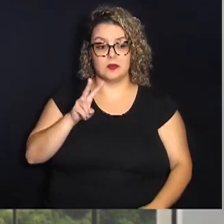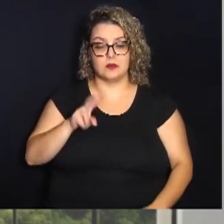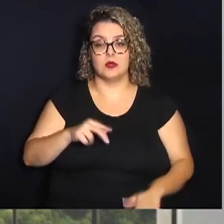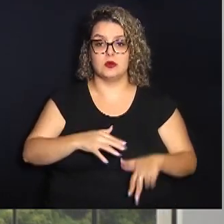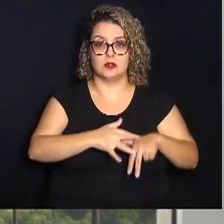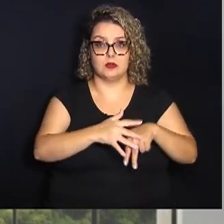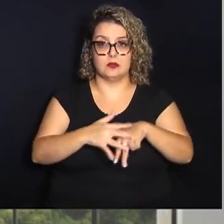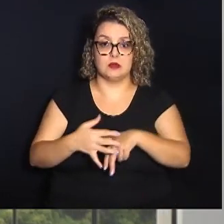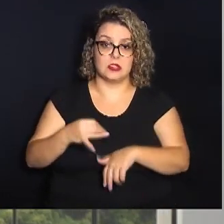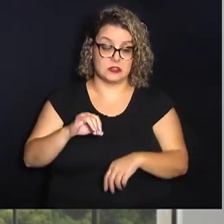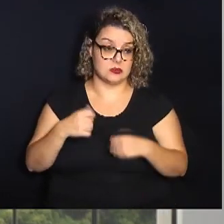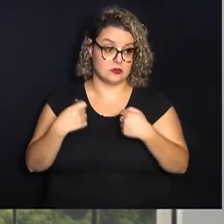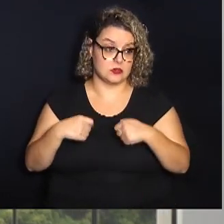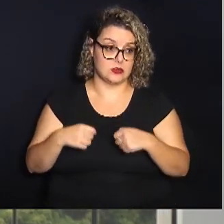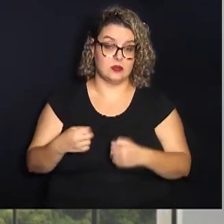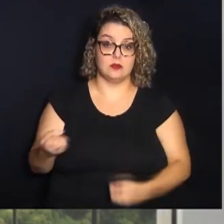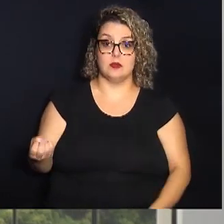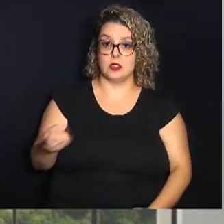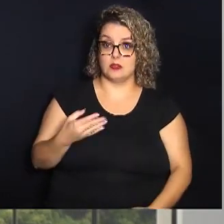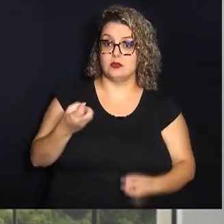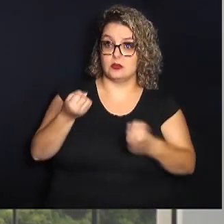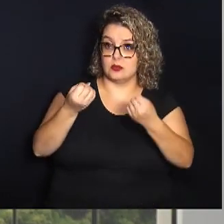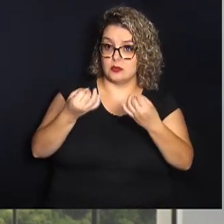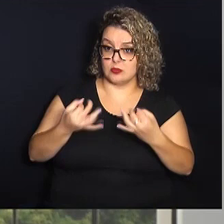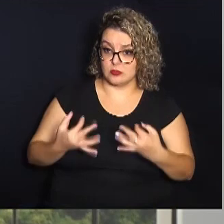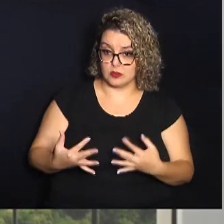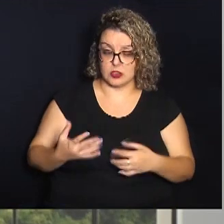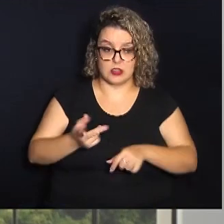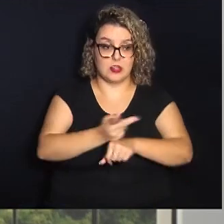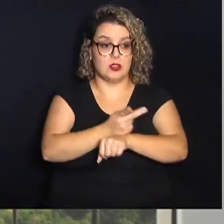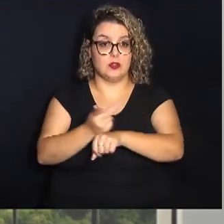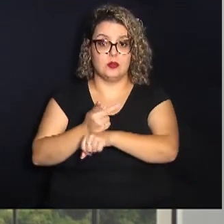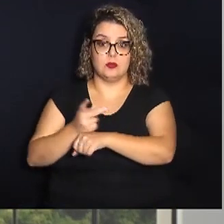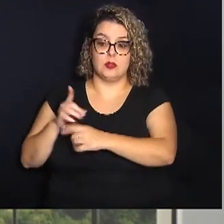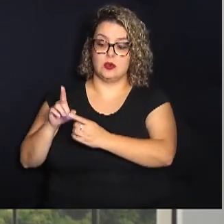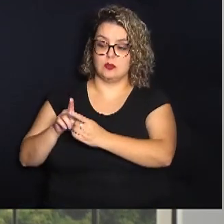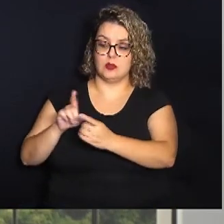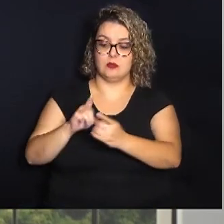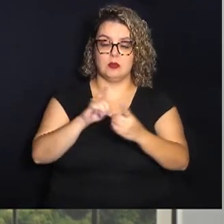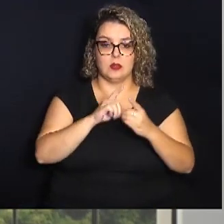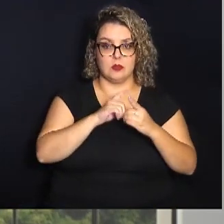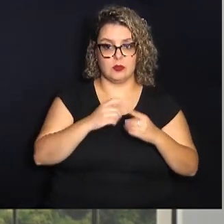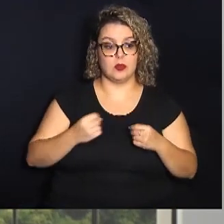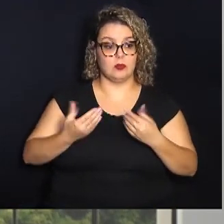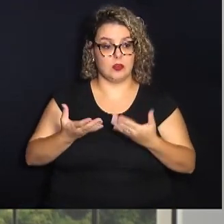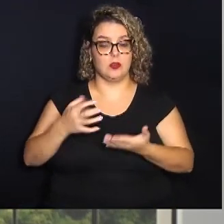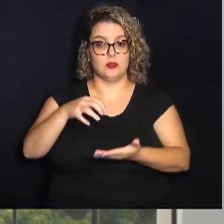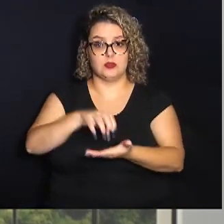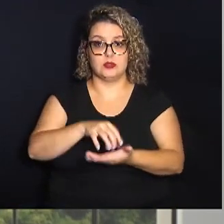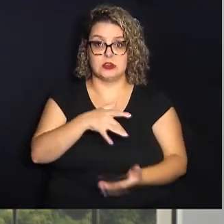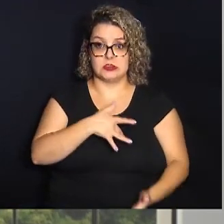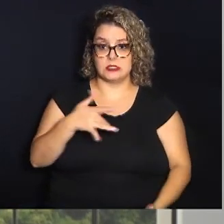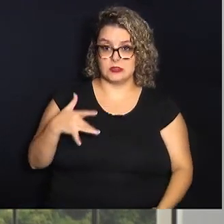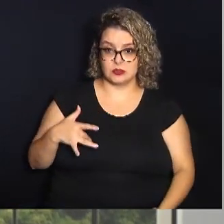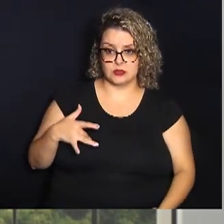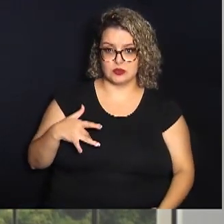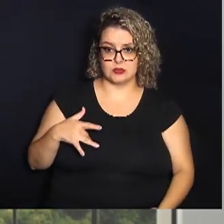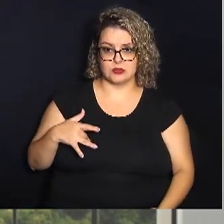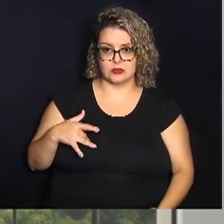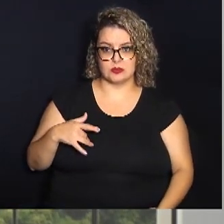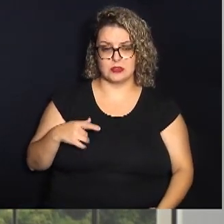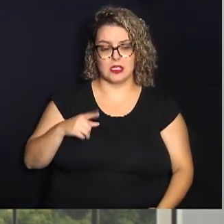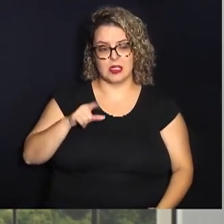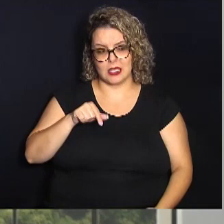necessário, faz uma nova orientação sobre esta busca por atendimento e coloca o centro de saúde. É uma